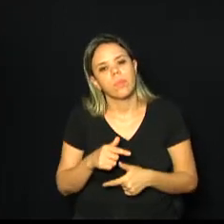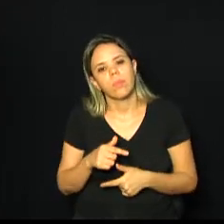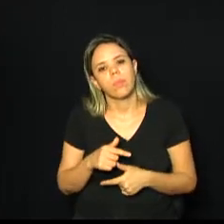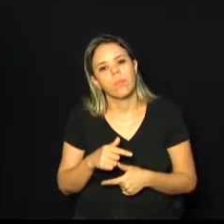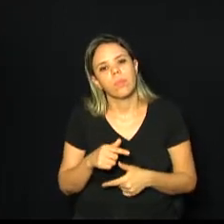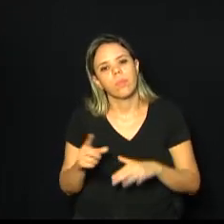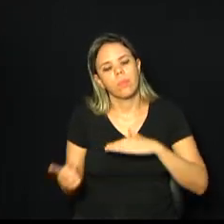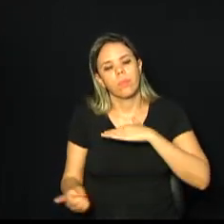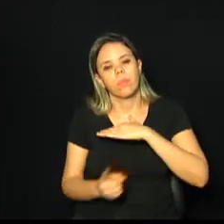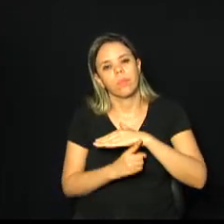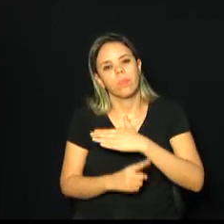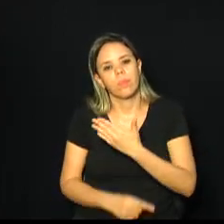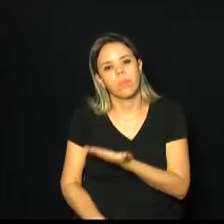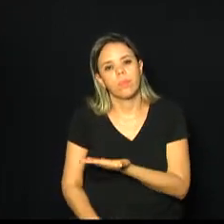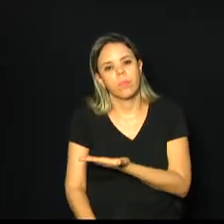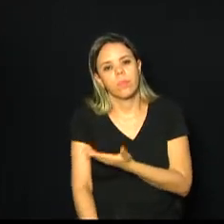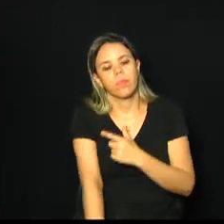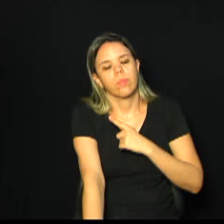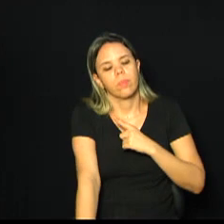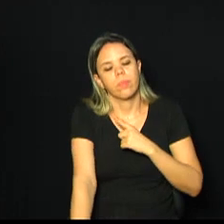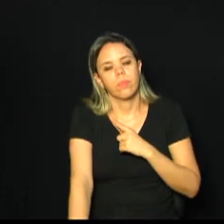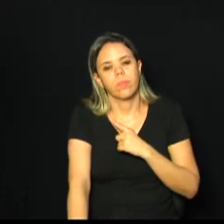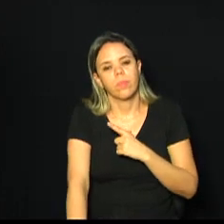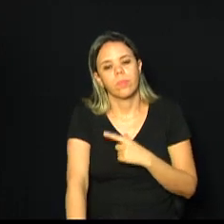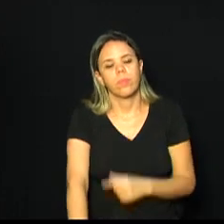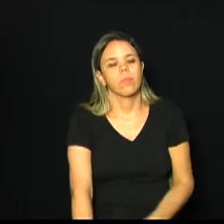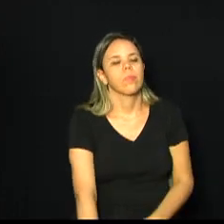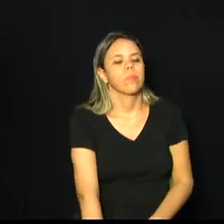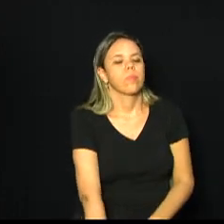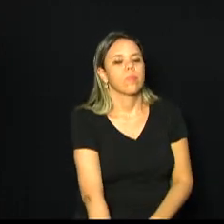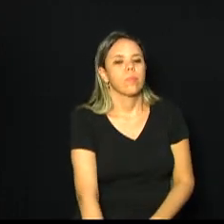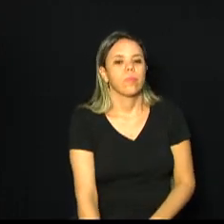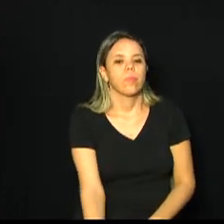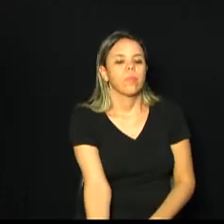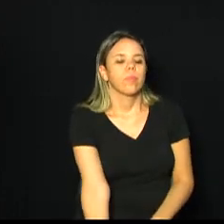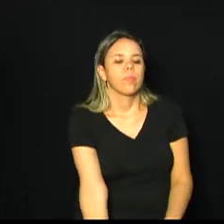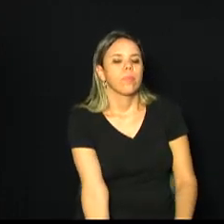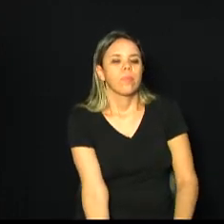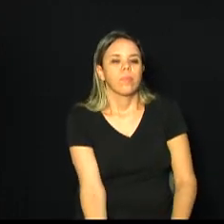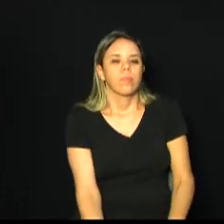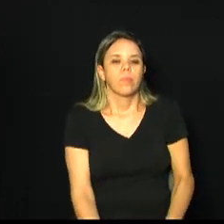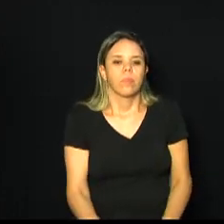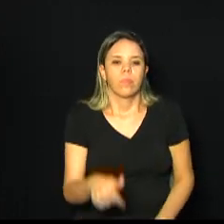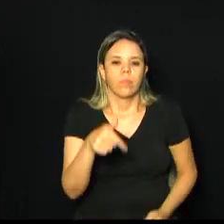cliente nosso, que ele tem, no